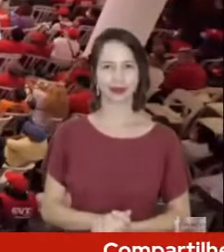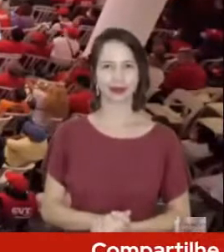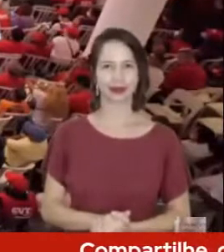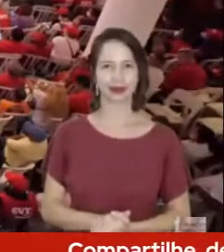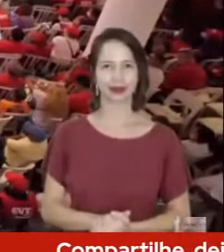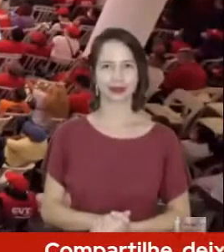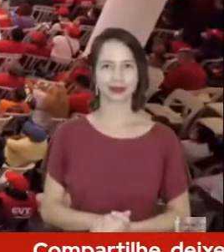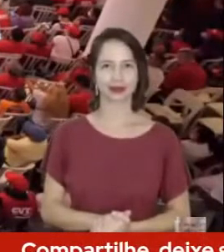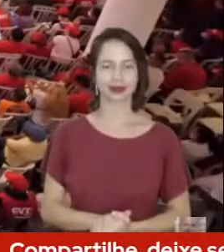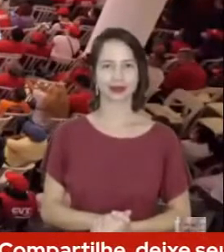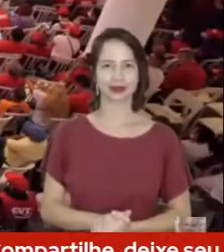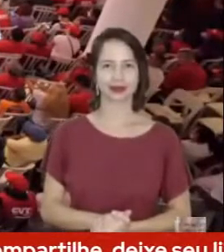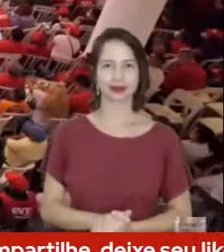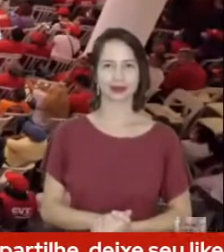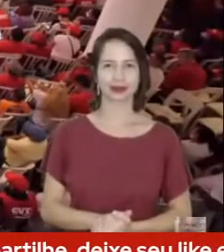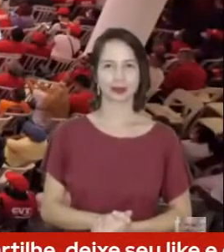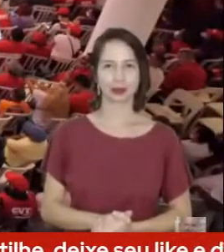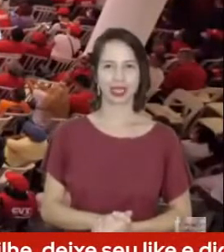Vai lá.